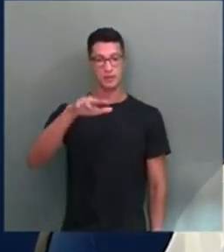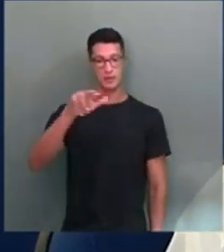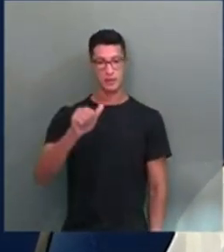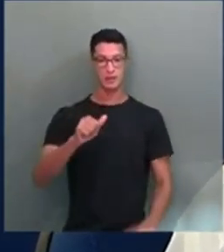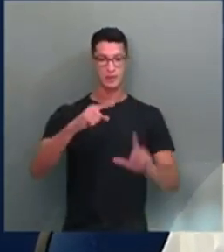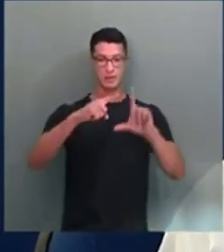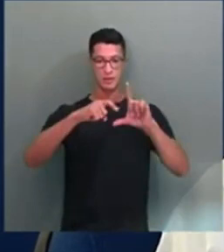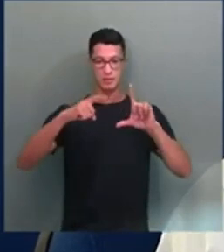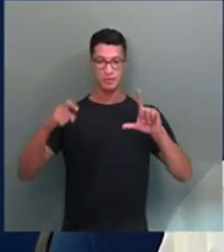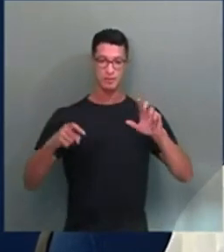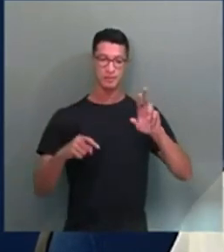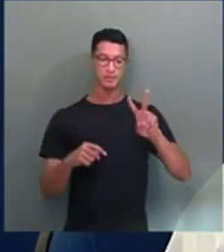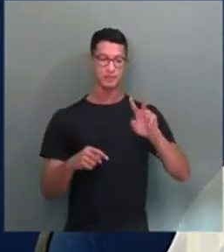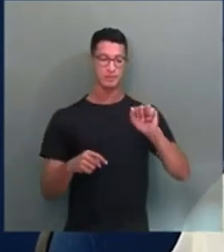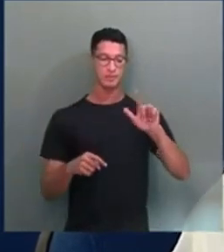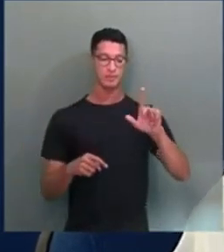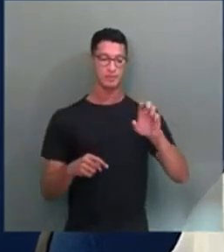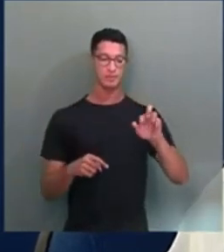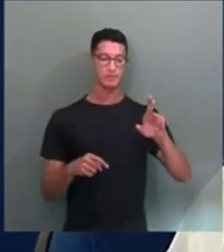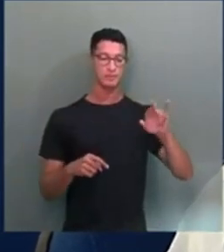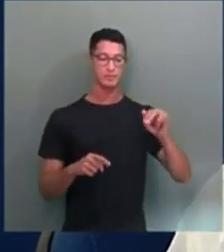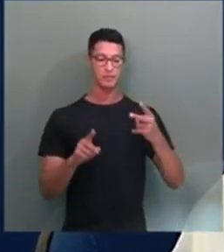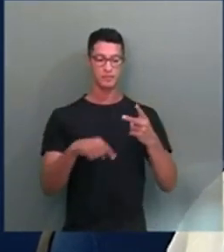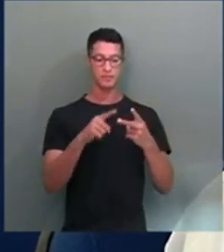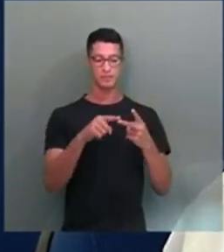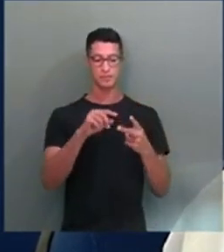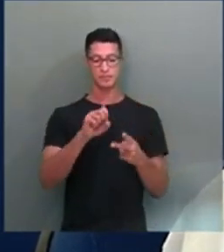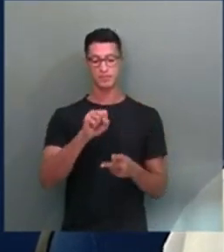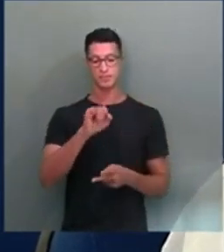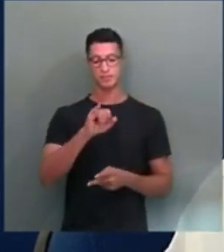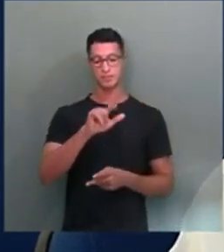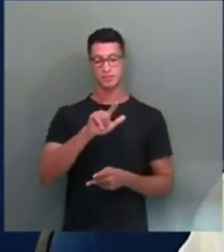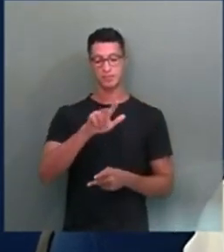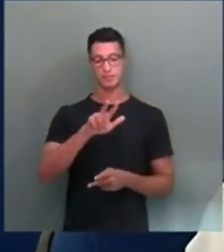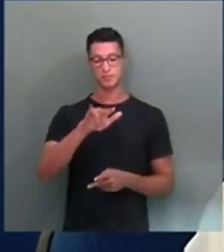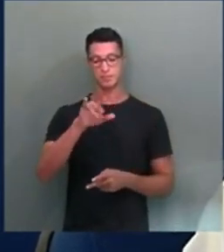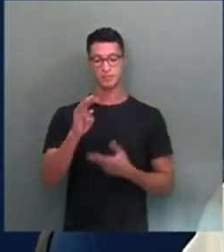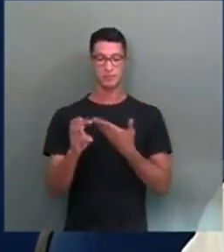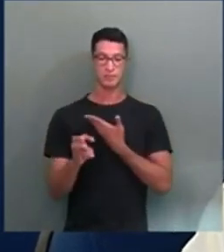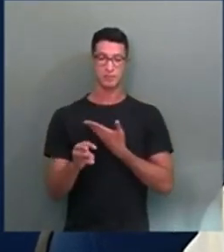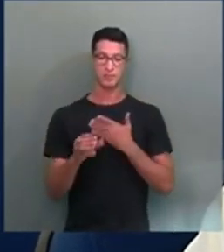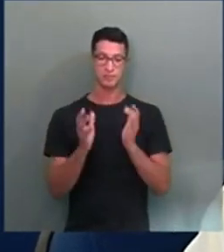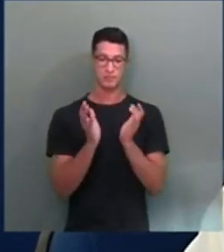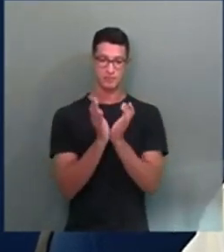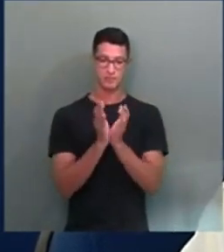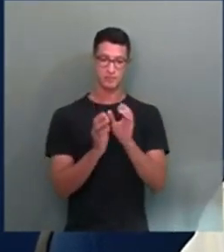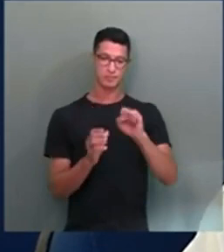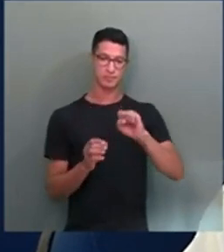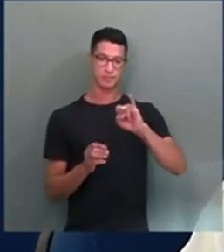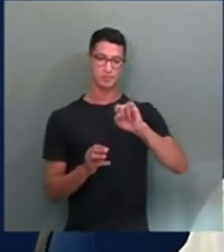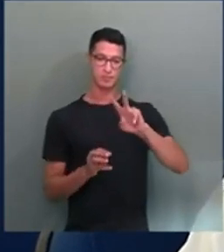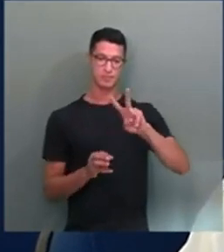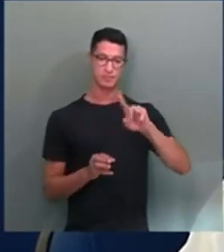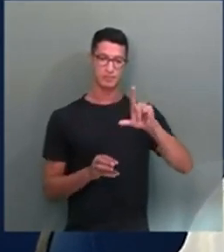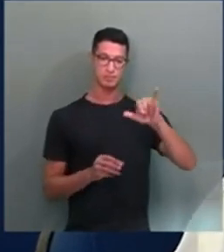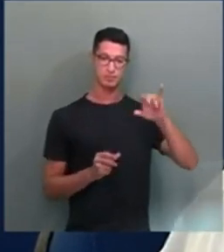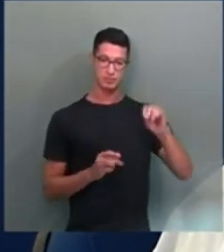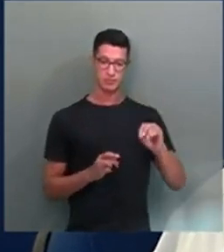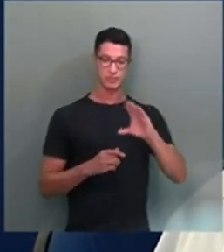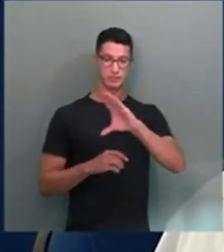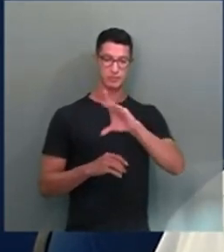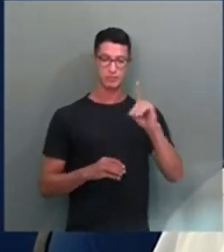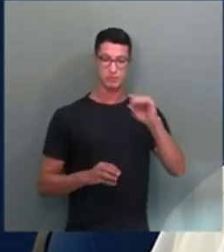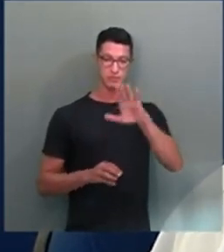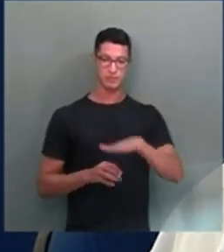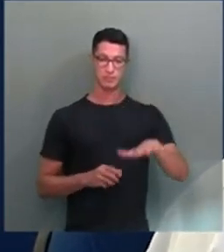Senado, Valéria Ribeiro e Silvio Auagem. E meus colegas de equipe, Silvio Burli, coordenador-geral